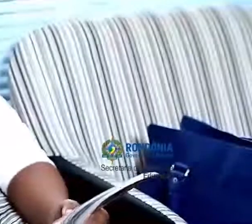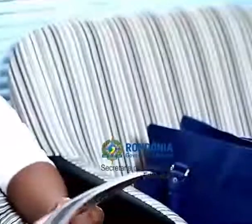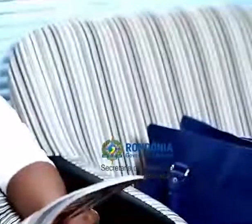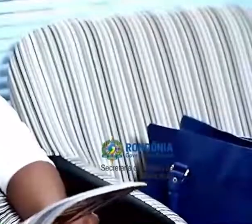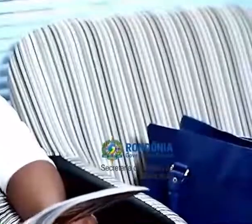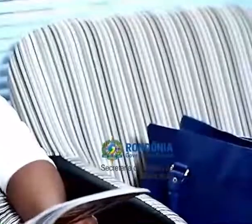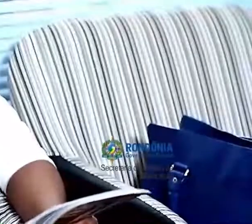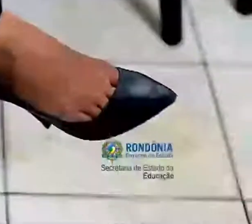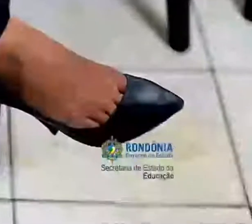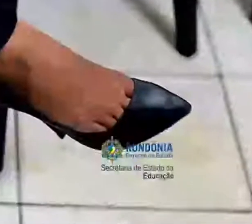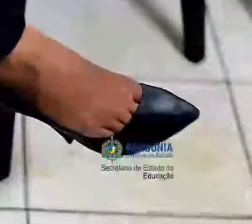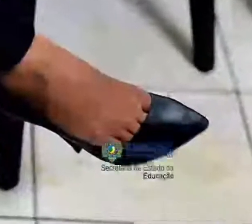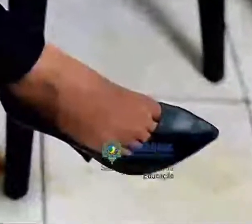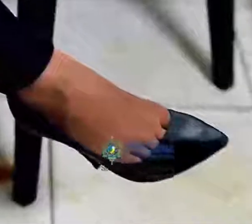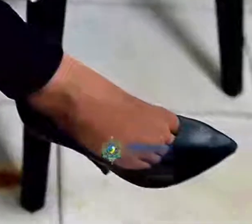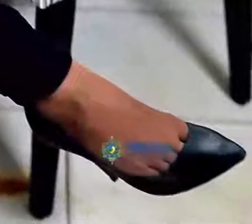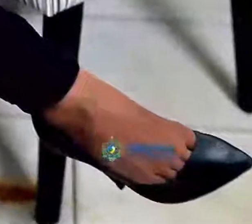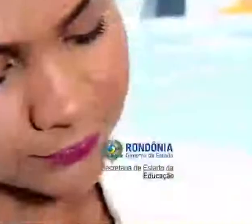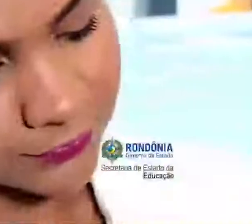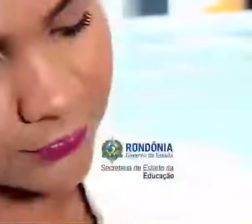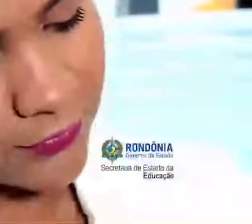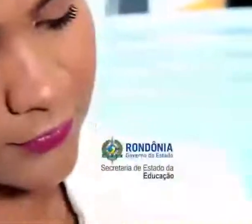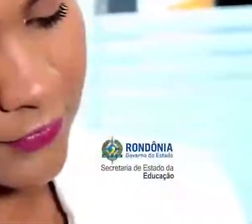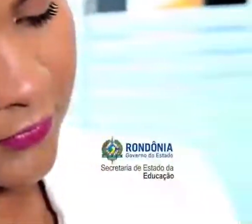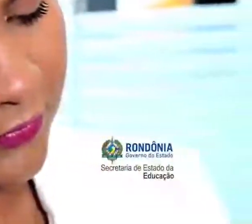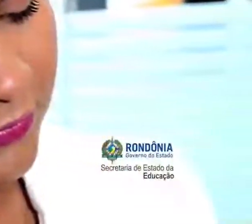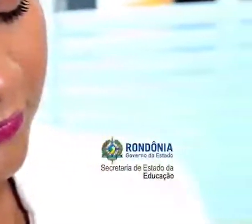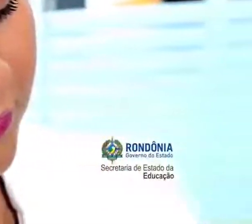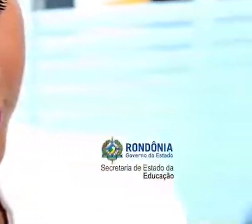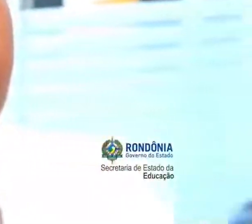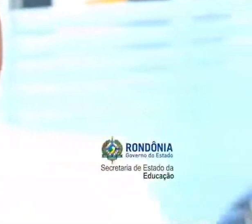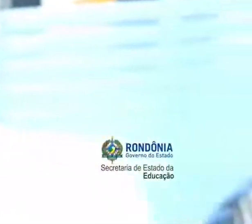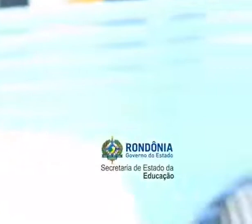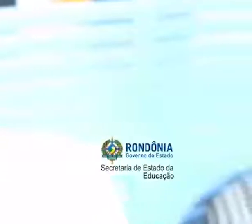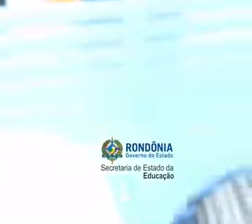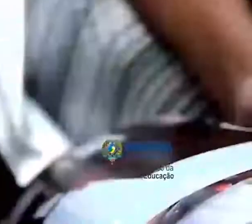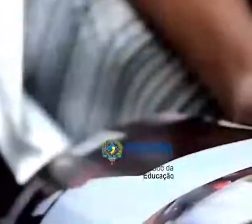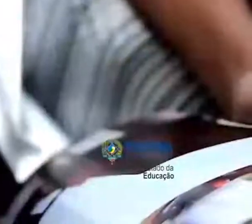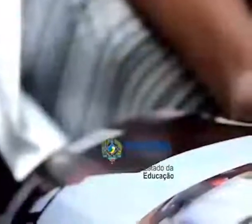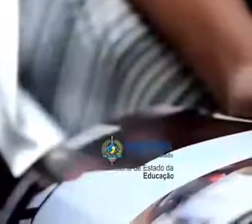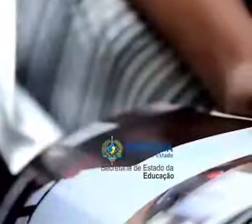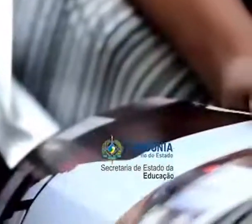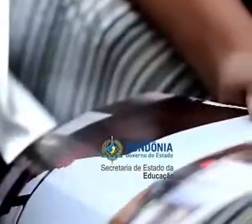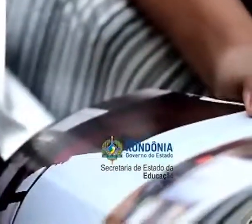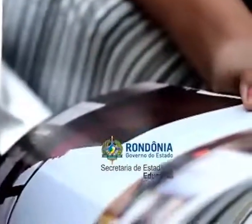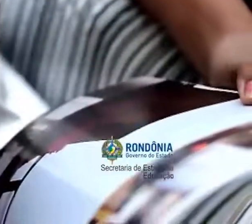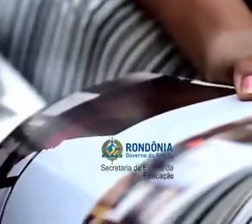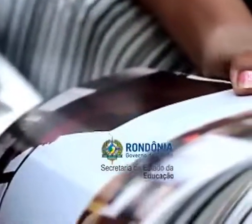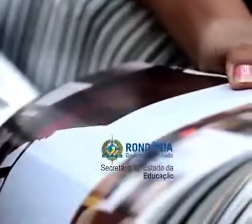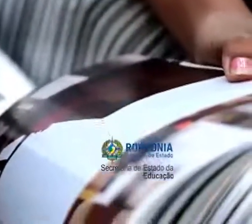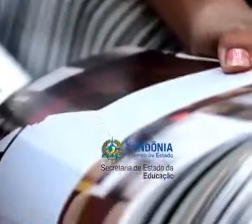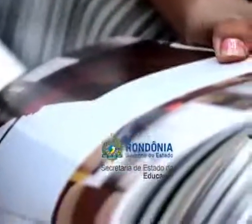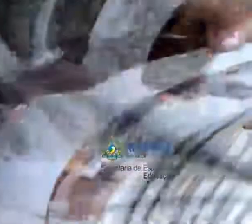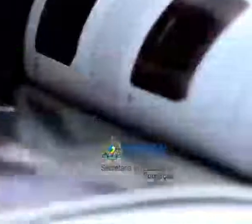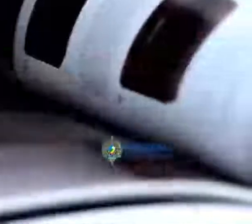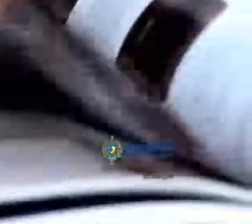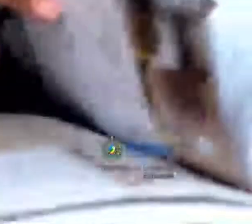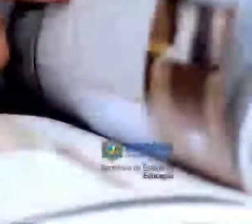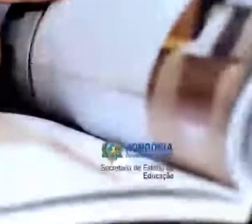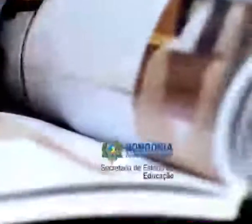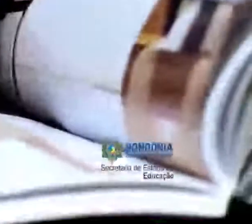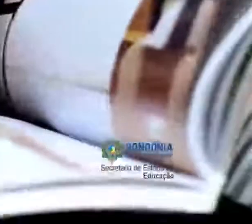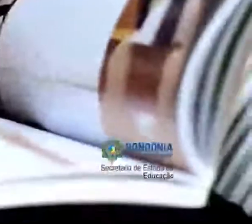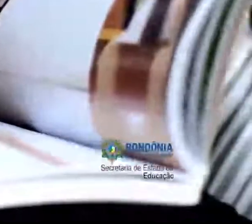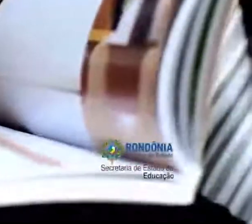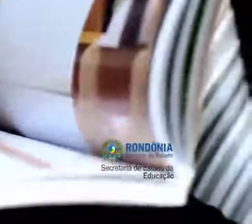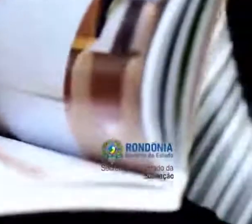nossa candidata também está com roupas adequadas e agindo de forma muito mais serena. Perceba que ela mexe no celular, folheia